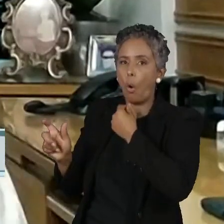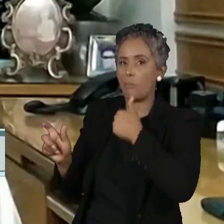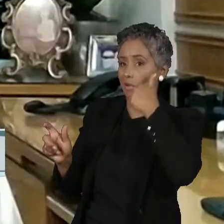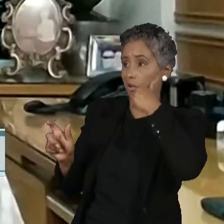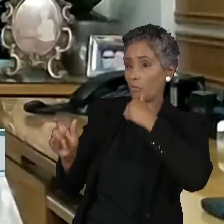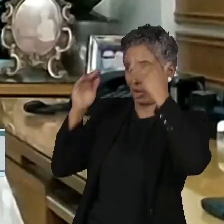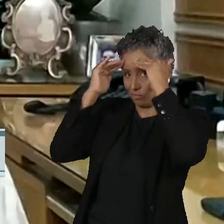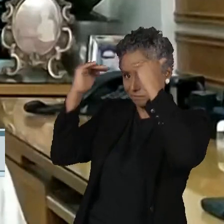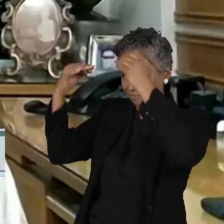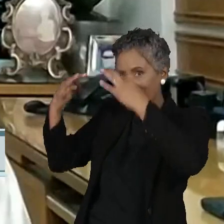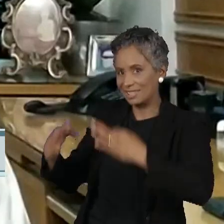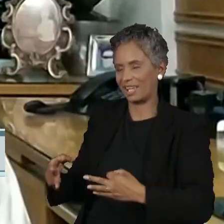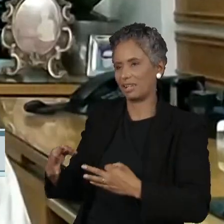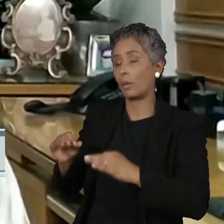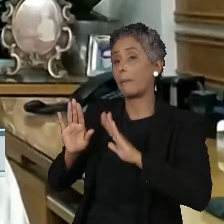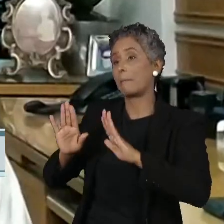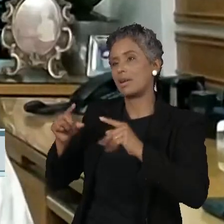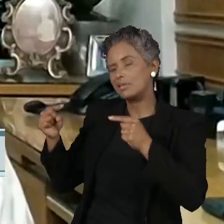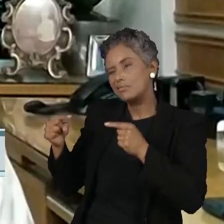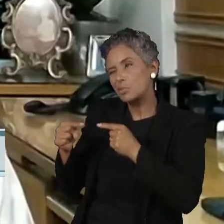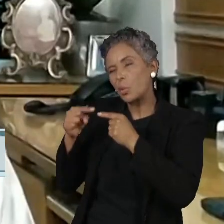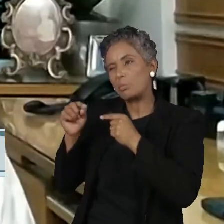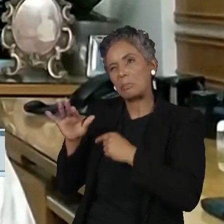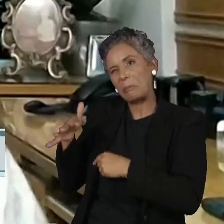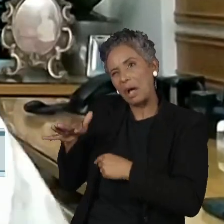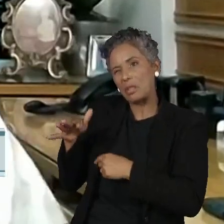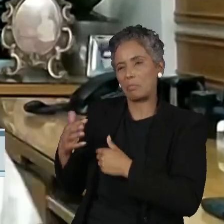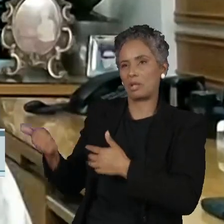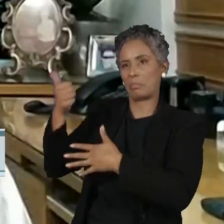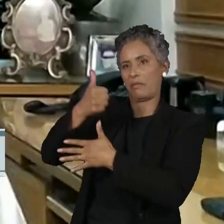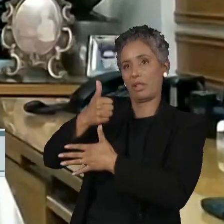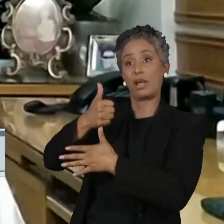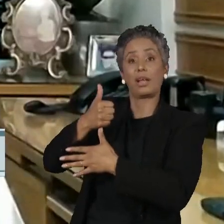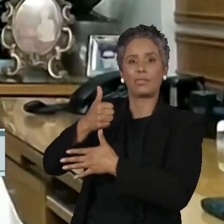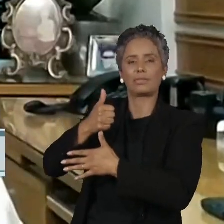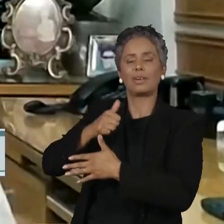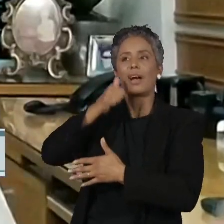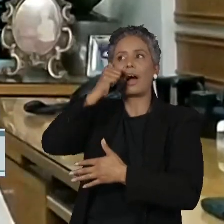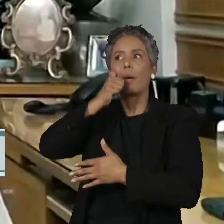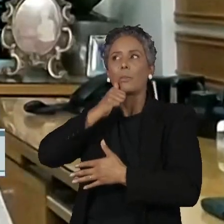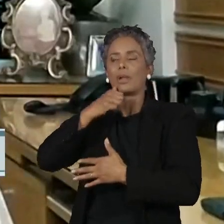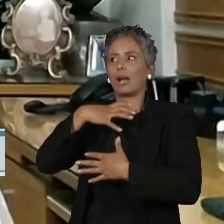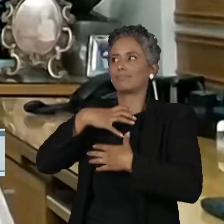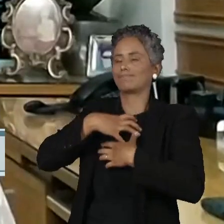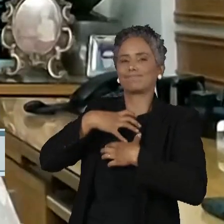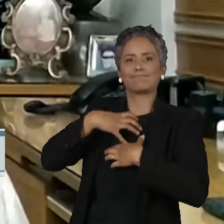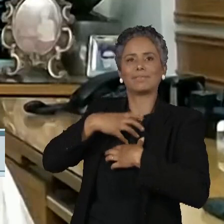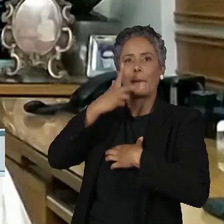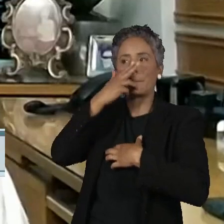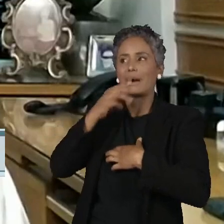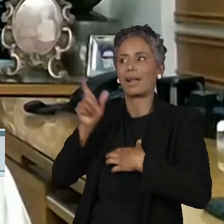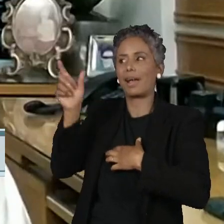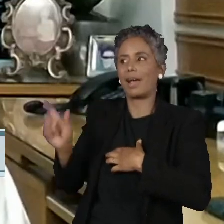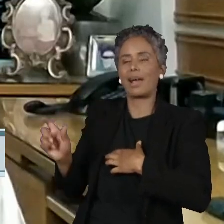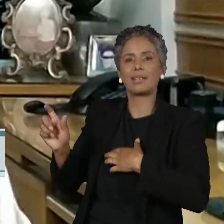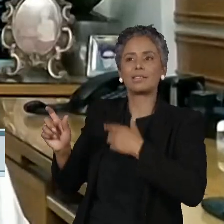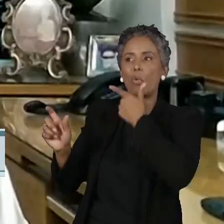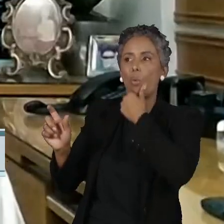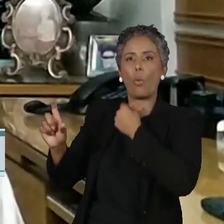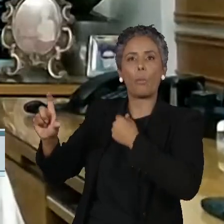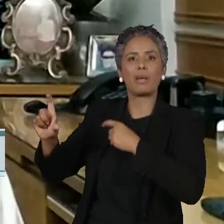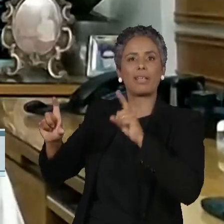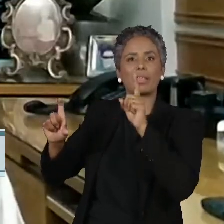privilégios entre aspas, e elas criam uma dependência emocional, que isso vem de gerações, aonde